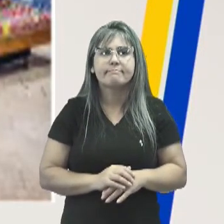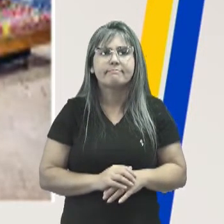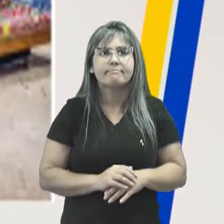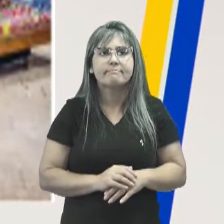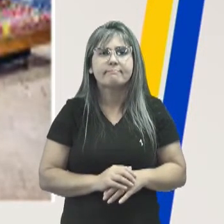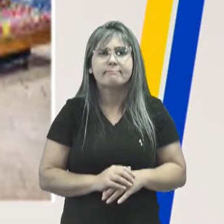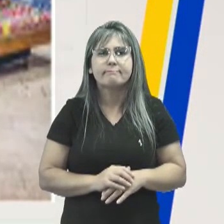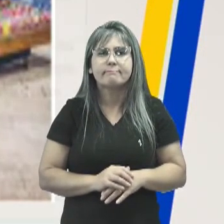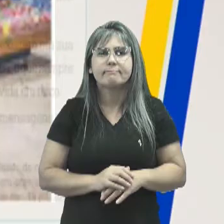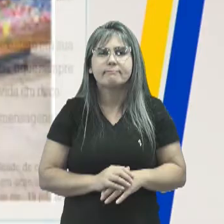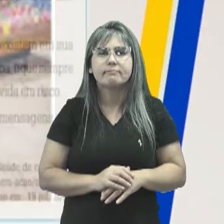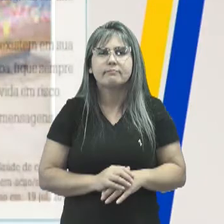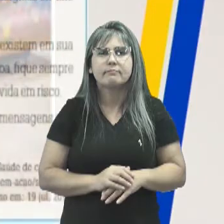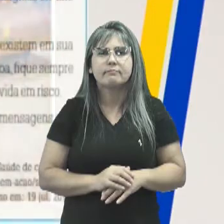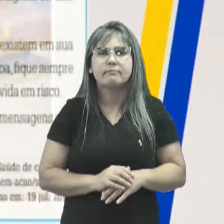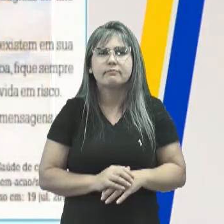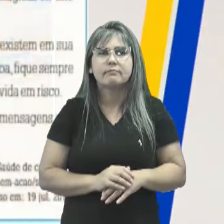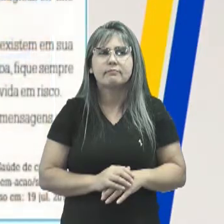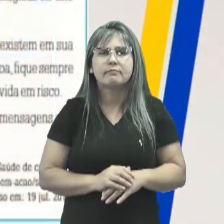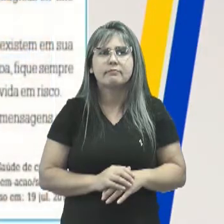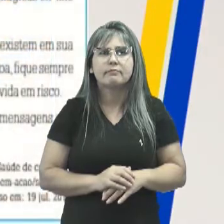Vamos lá, pessoal.